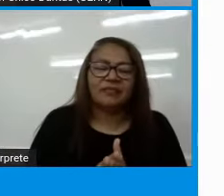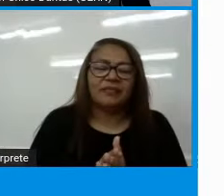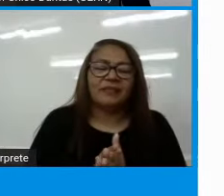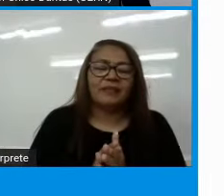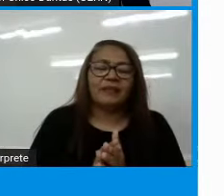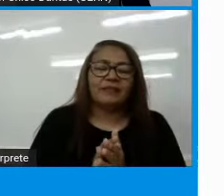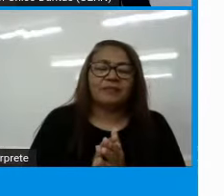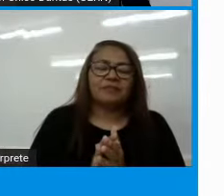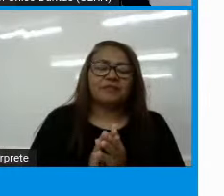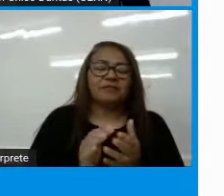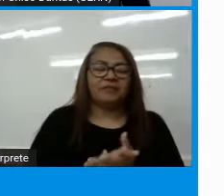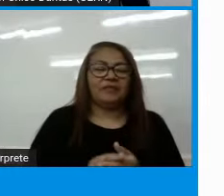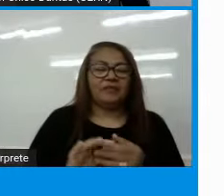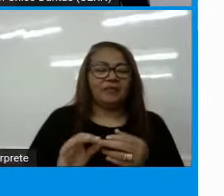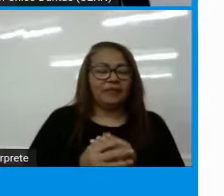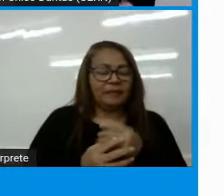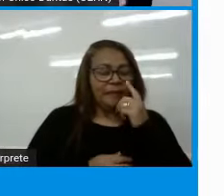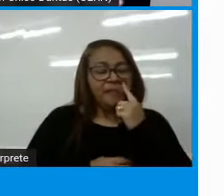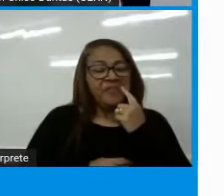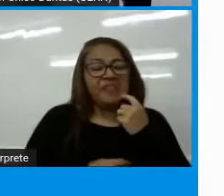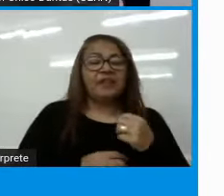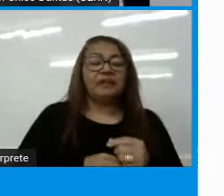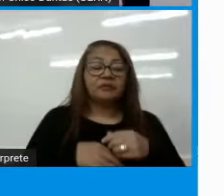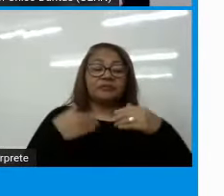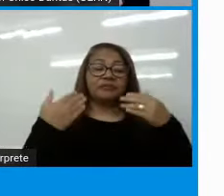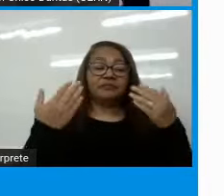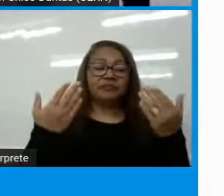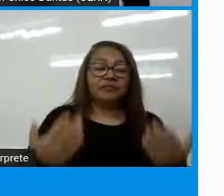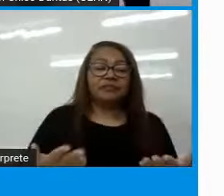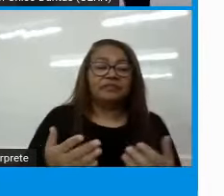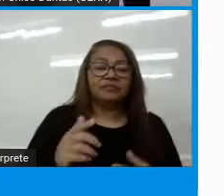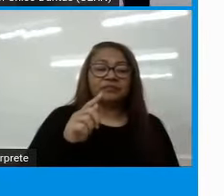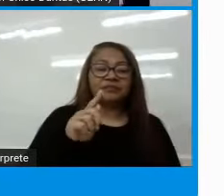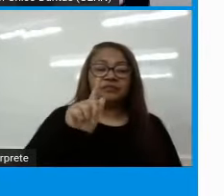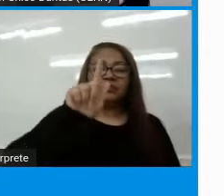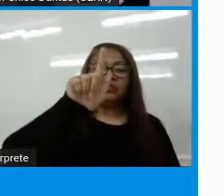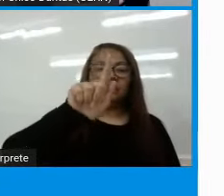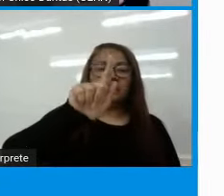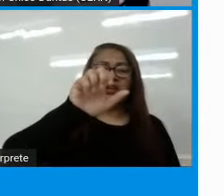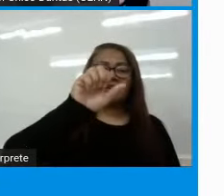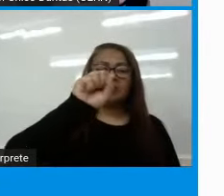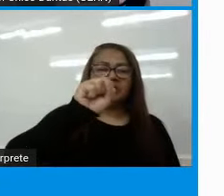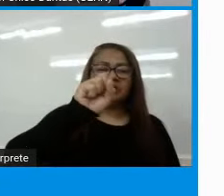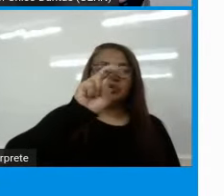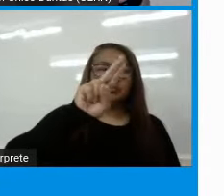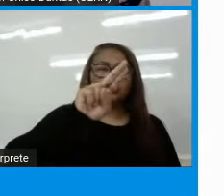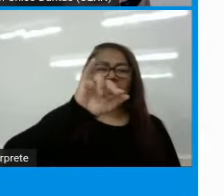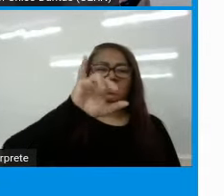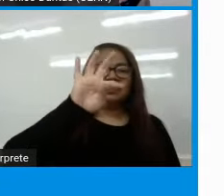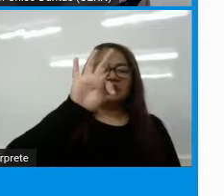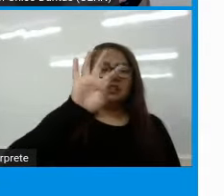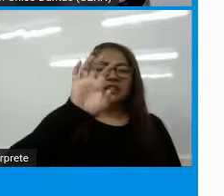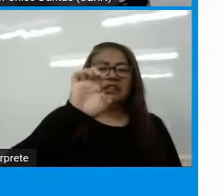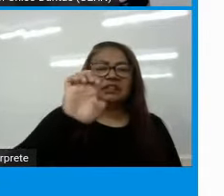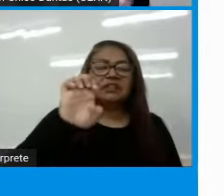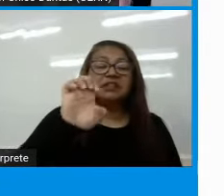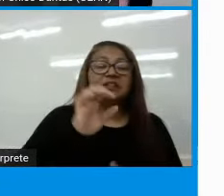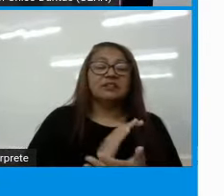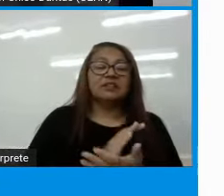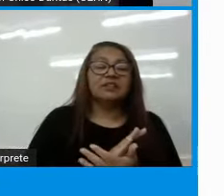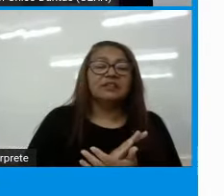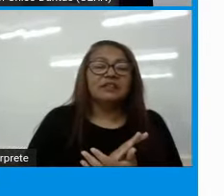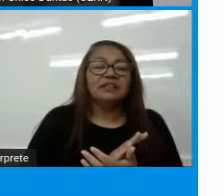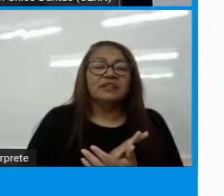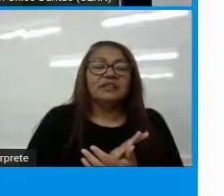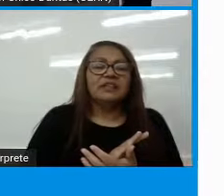conexão. Então, pessoal, o G Suite, ele possui um conjunto bastante, eu diria até, grande